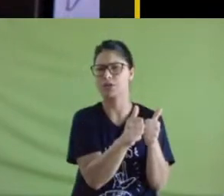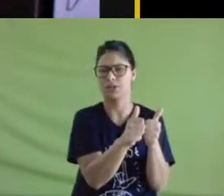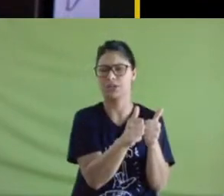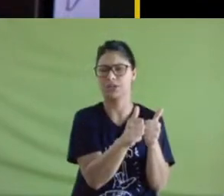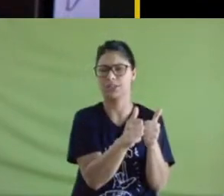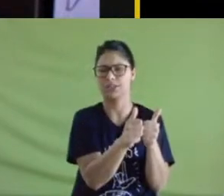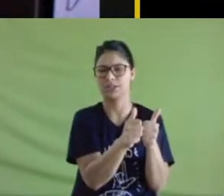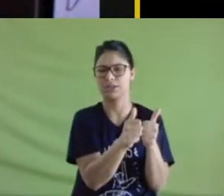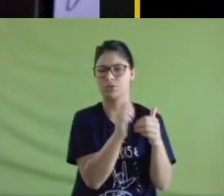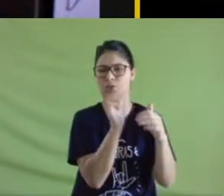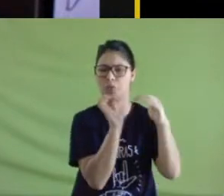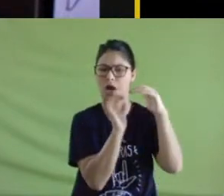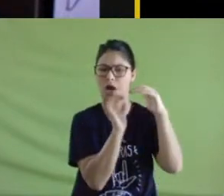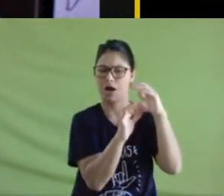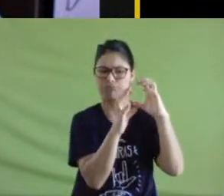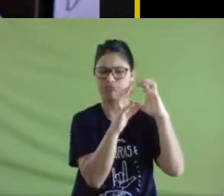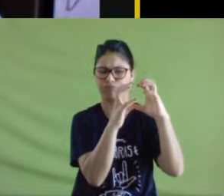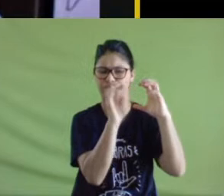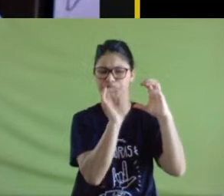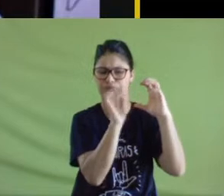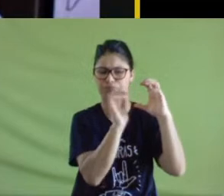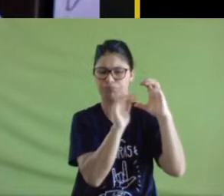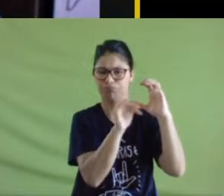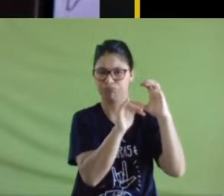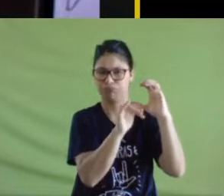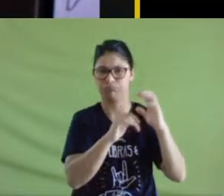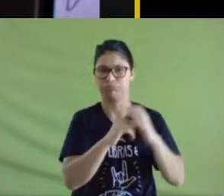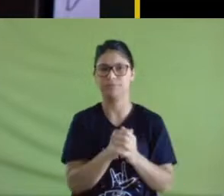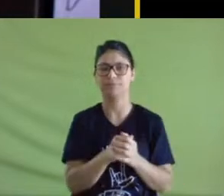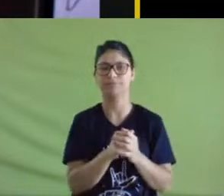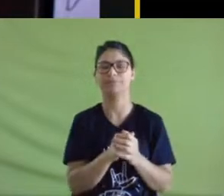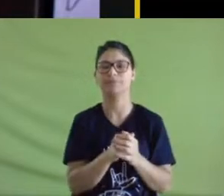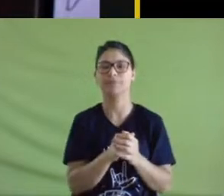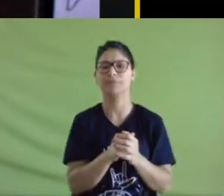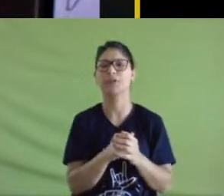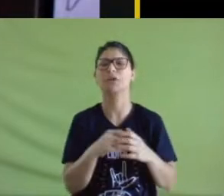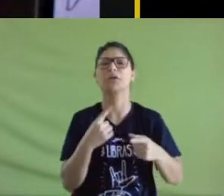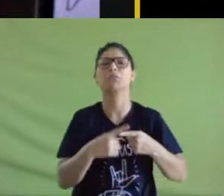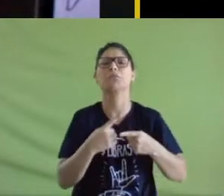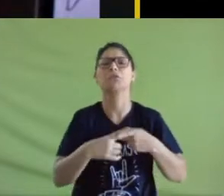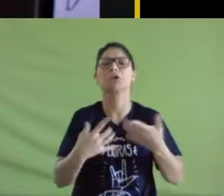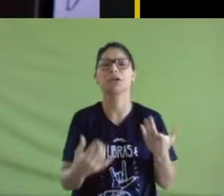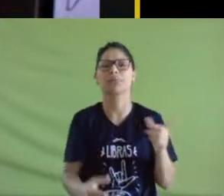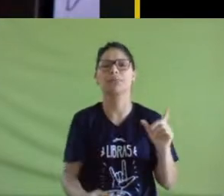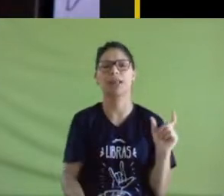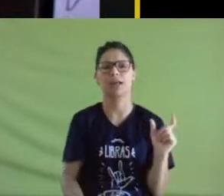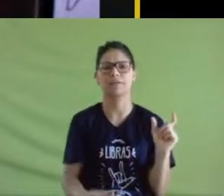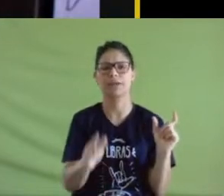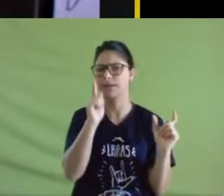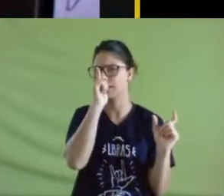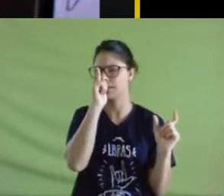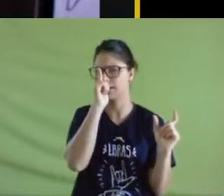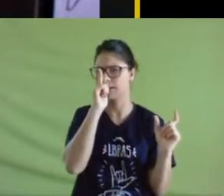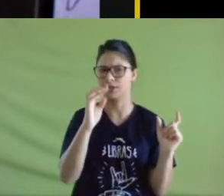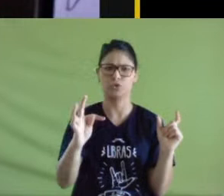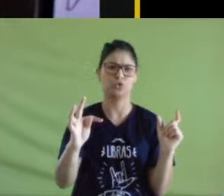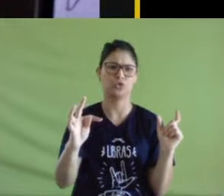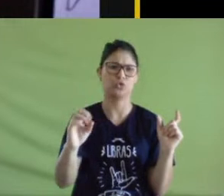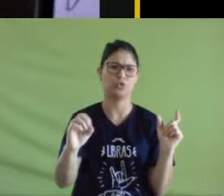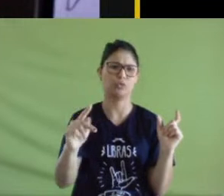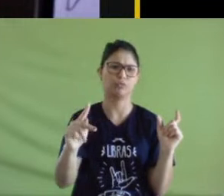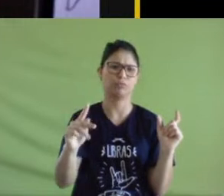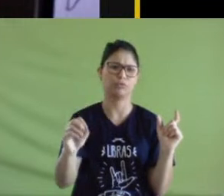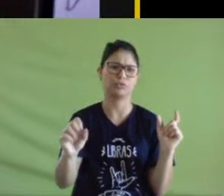nós guardamos. E nesse sentido, por que o termo grego topos? Por que